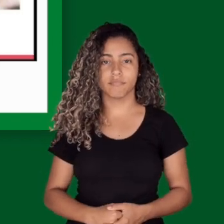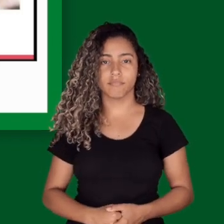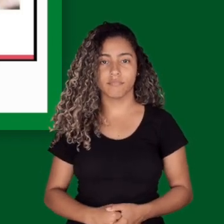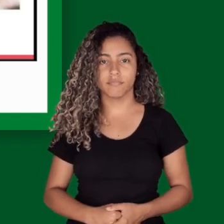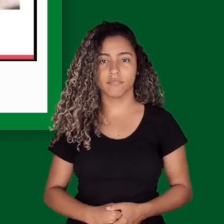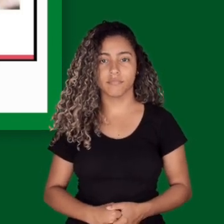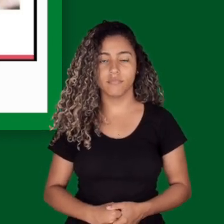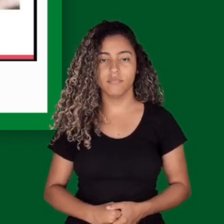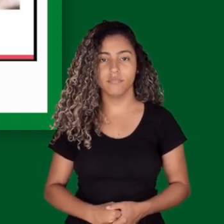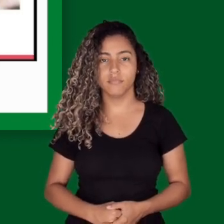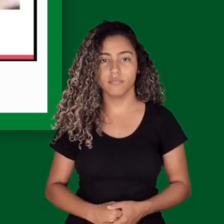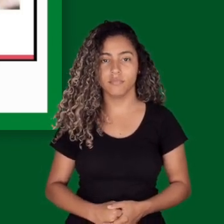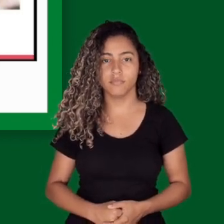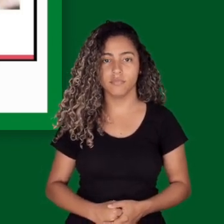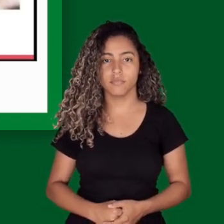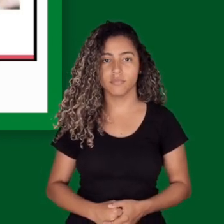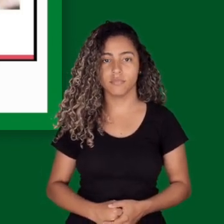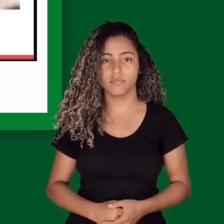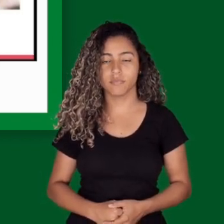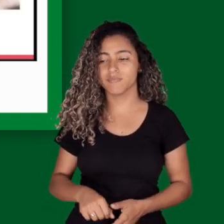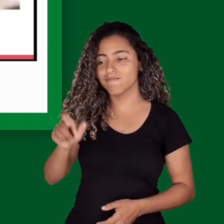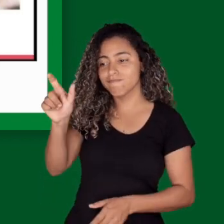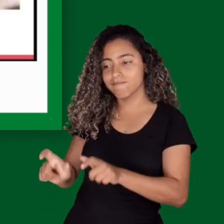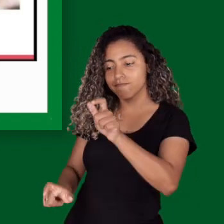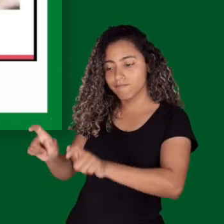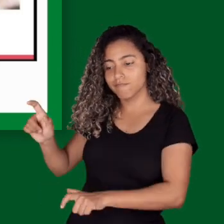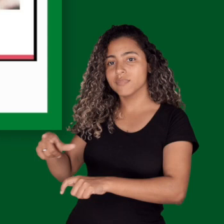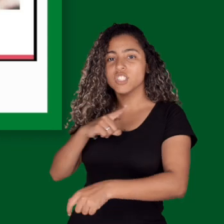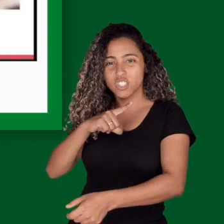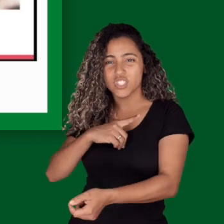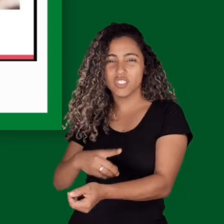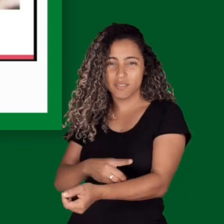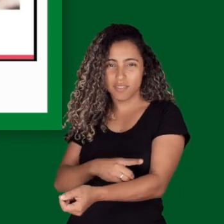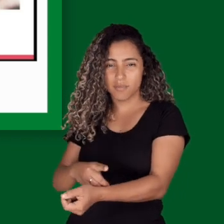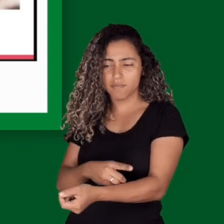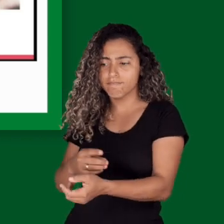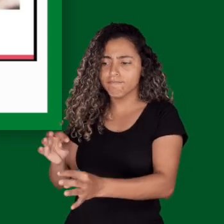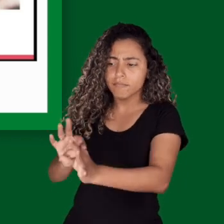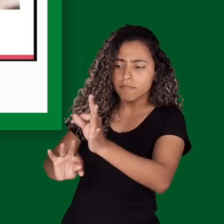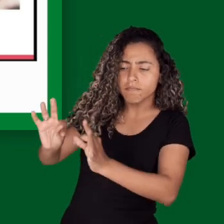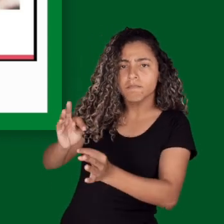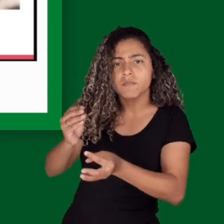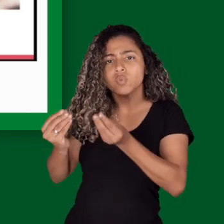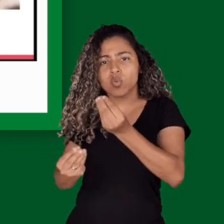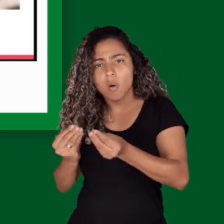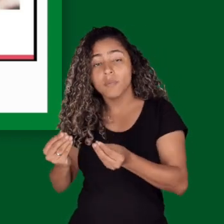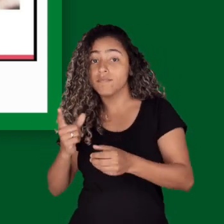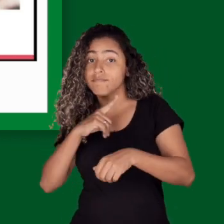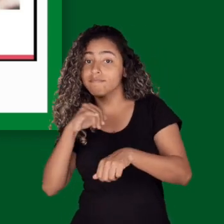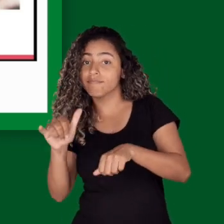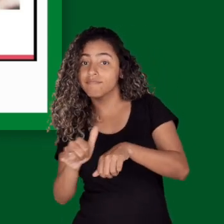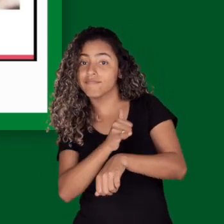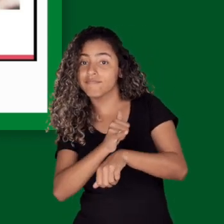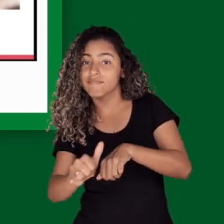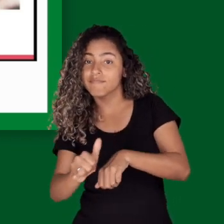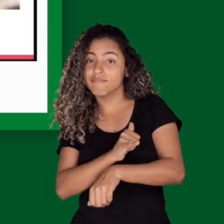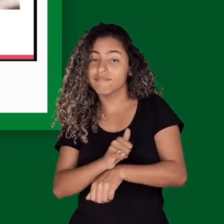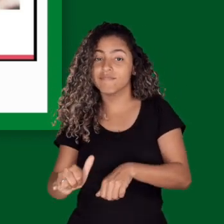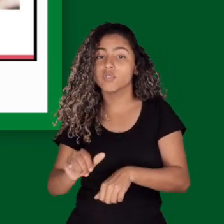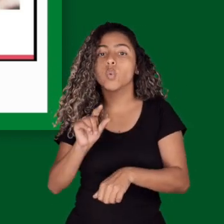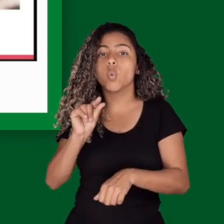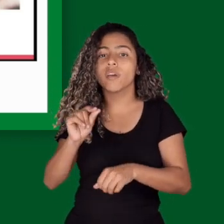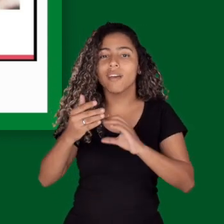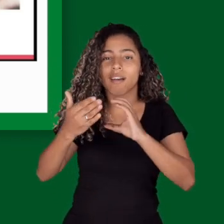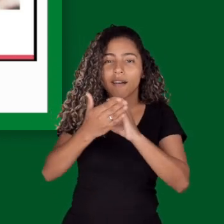No tratamento, né, então, de indivíduos que têm diabetes, existe uma estratégia nutricional chamada de contagem de